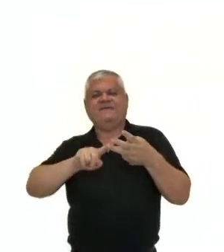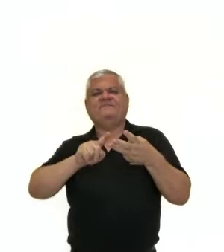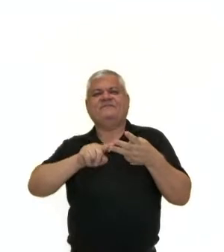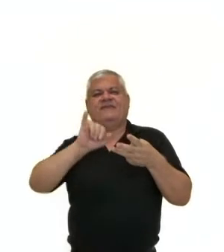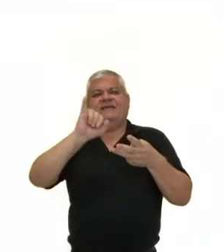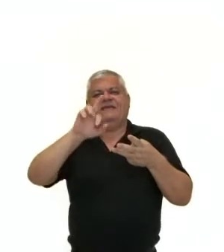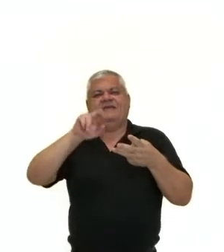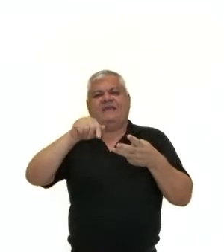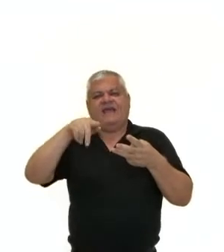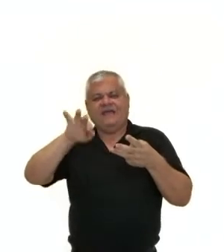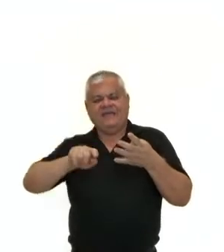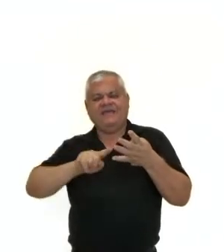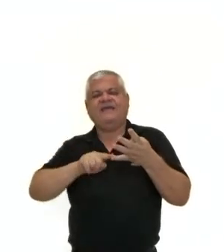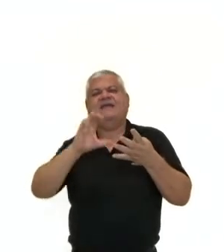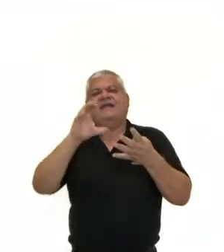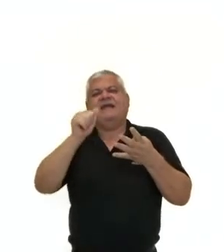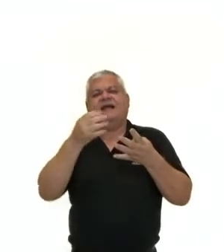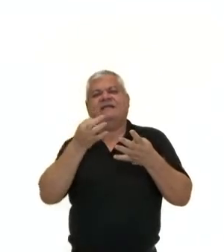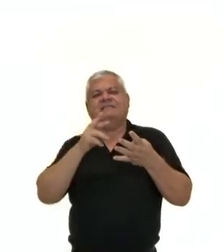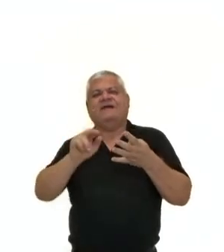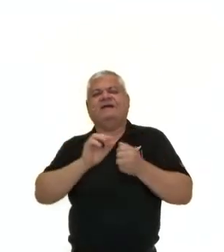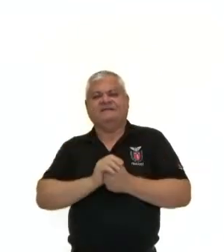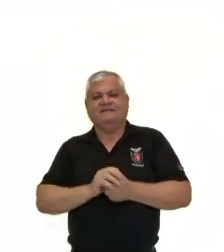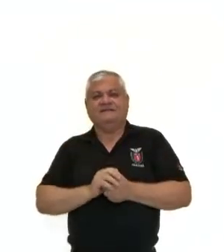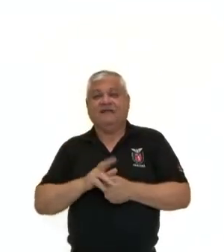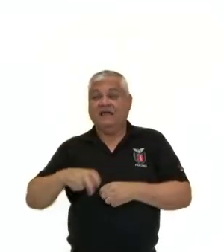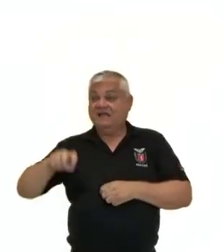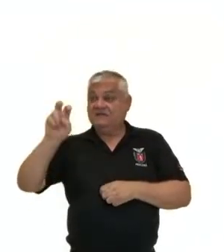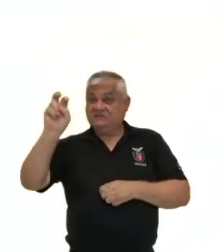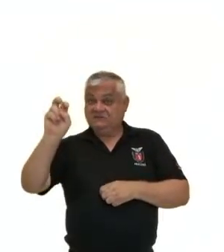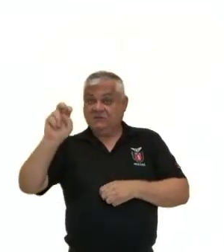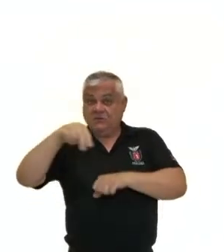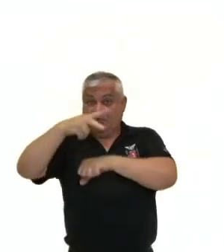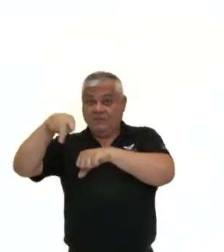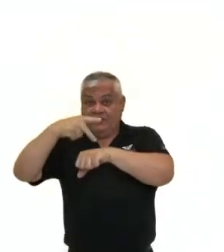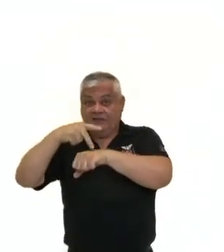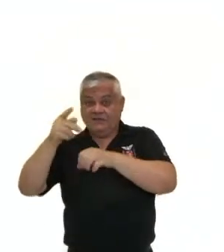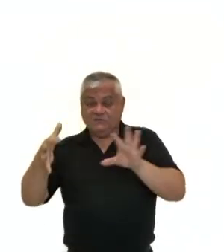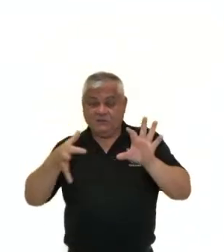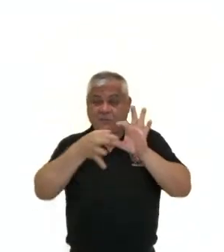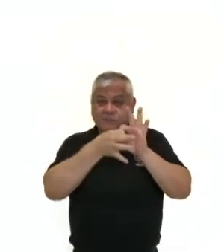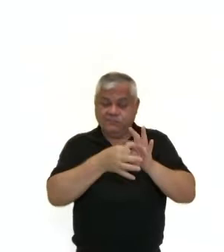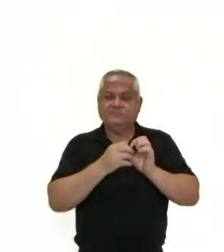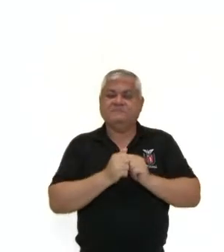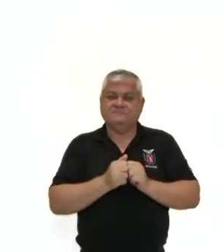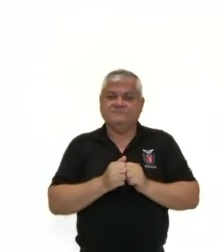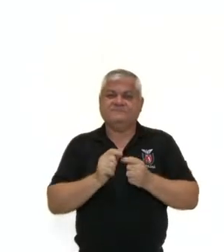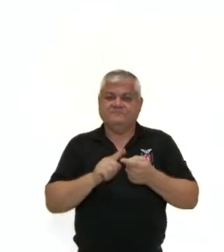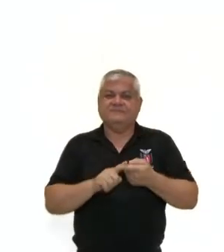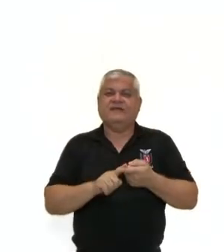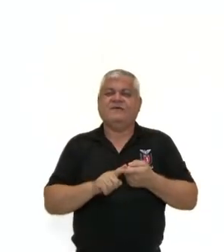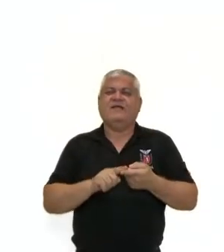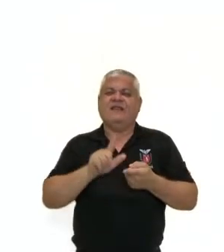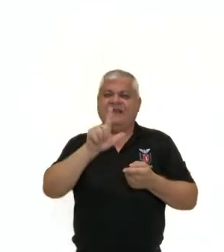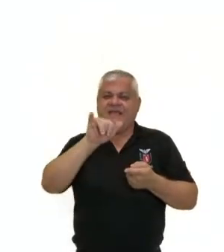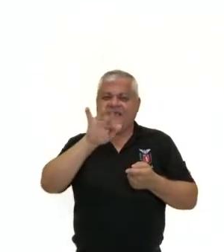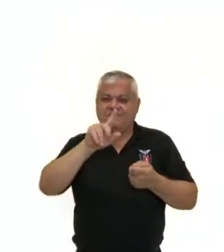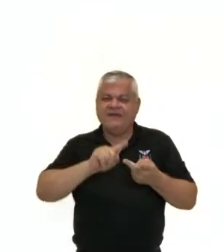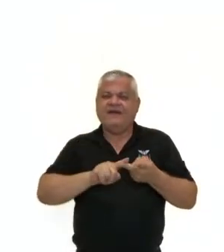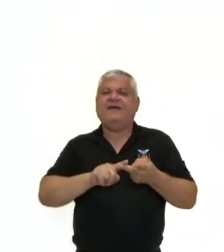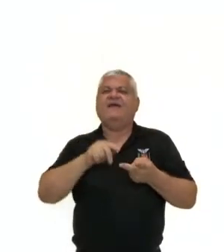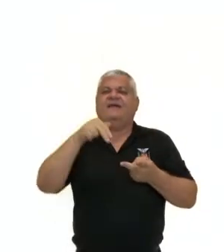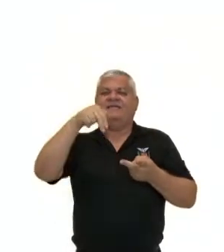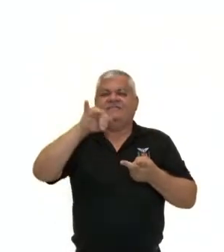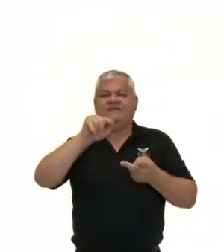Kuwait e Qatar outros cinco completam aí a lista que são Argélia Líbia Nigéria